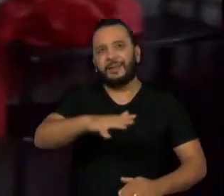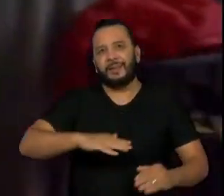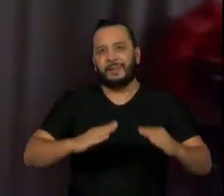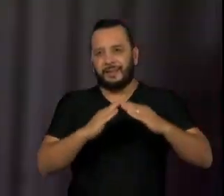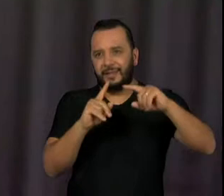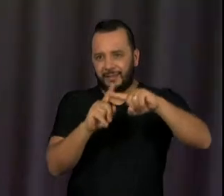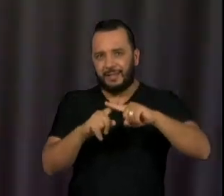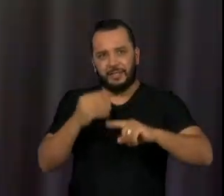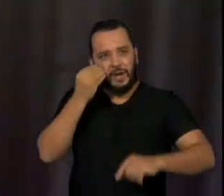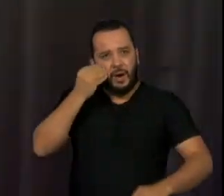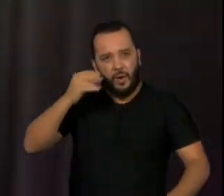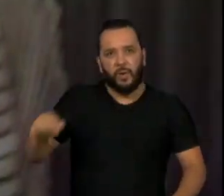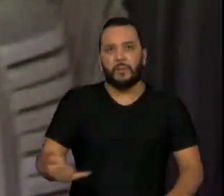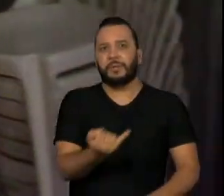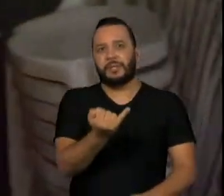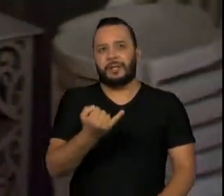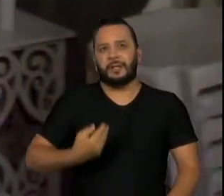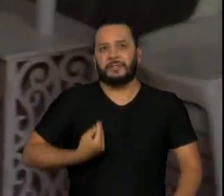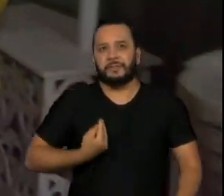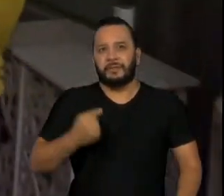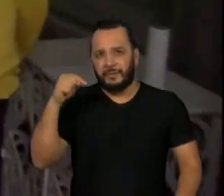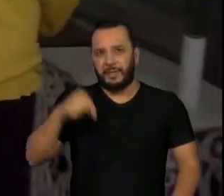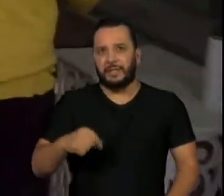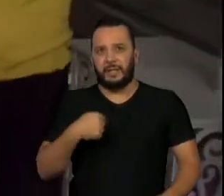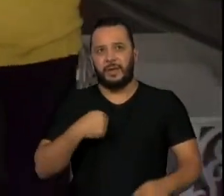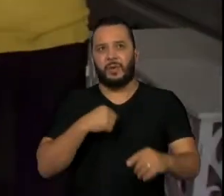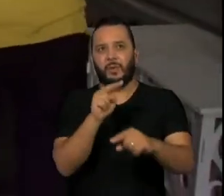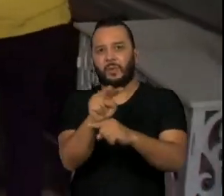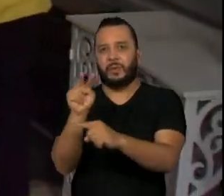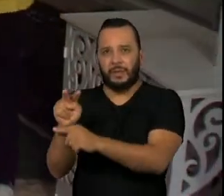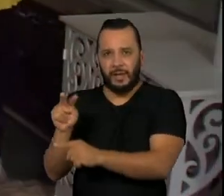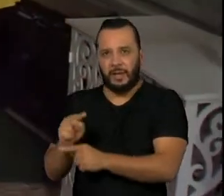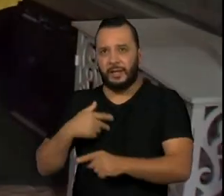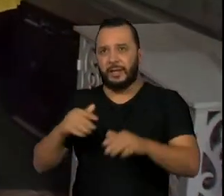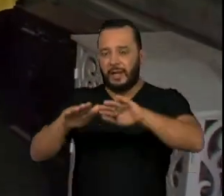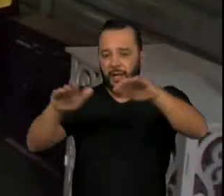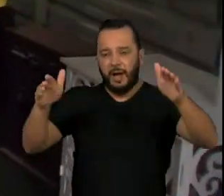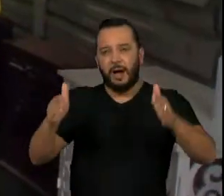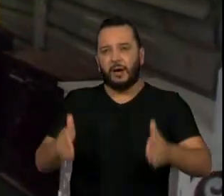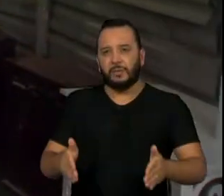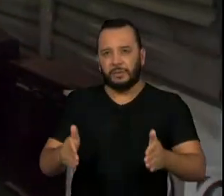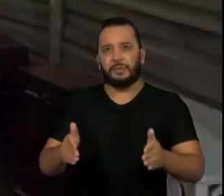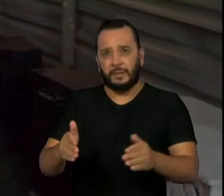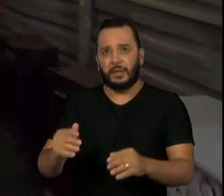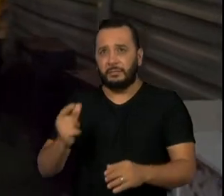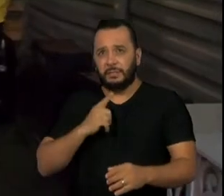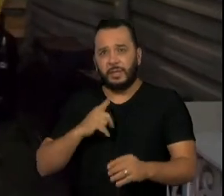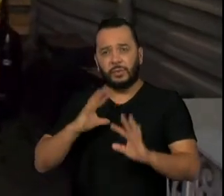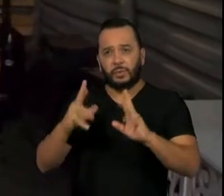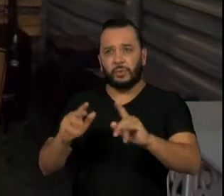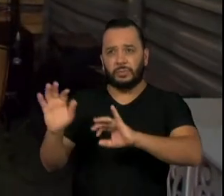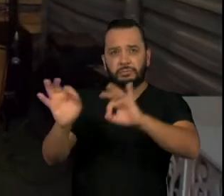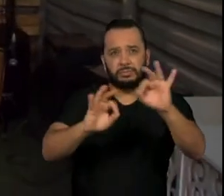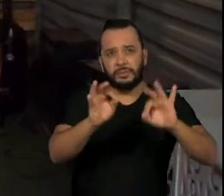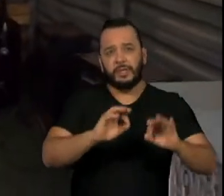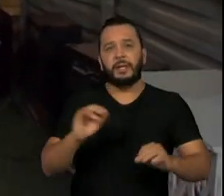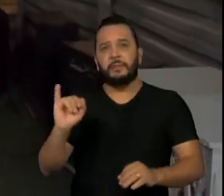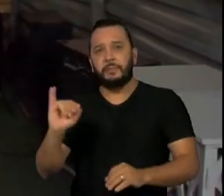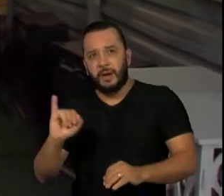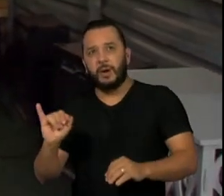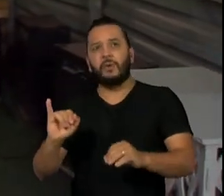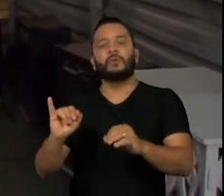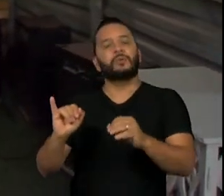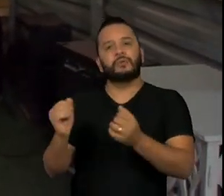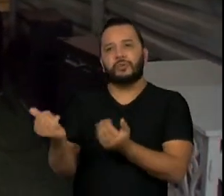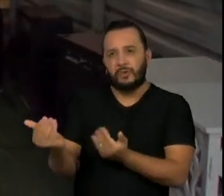Deus nos deu a oportunidade de estar tomando conta. Esse aqui é o nosso altar. A estrutura aqui foi tudo combinado com os irmãos, jovens, fez